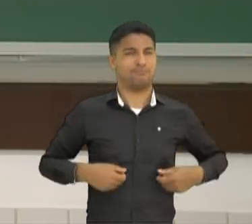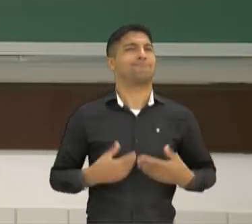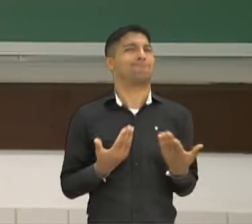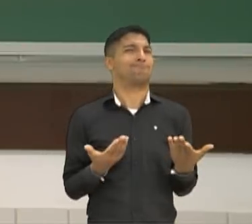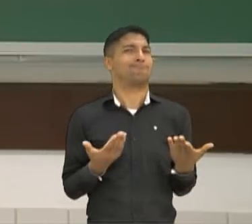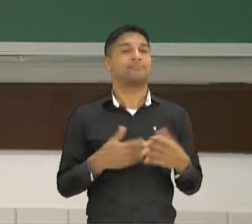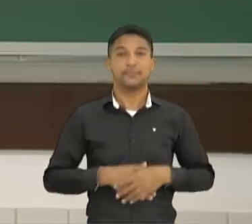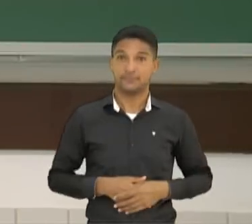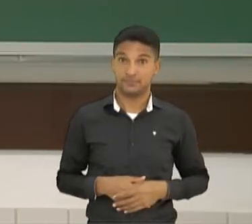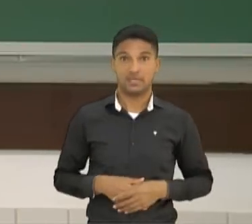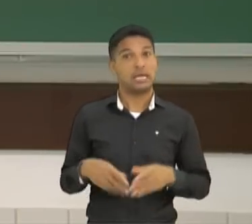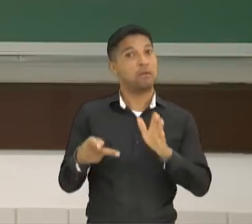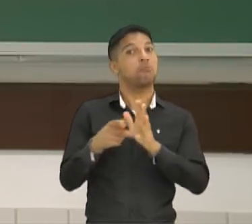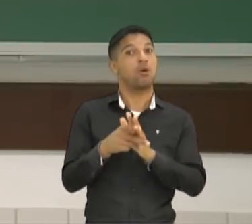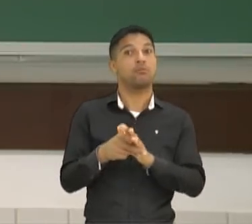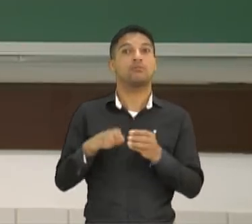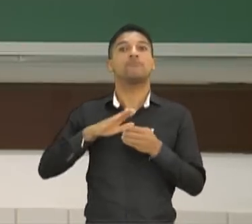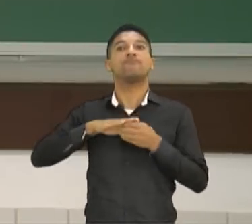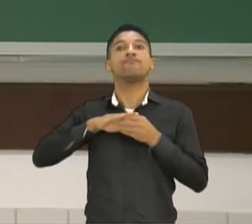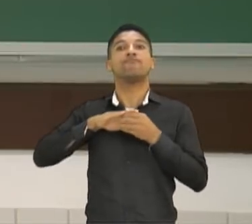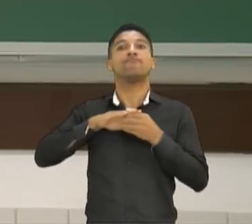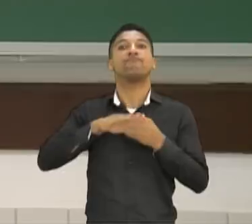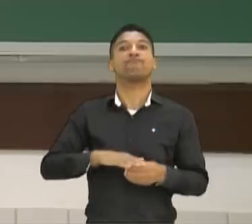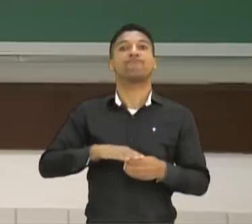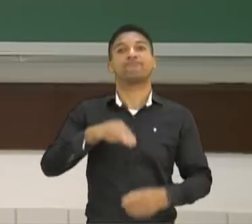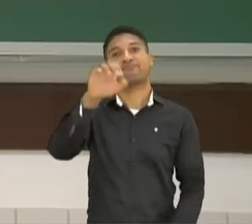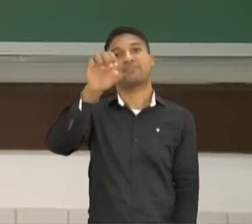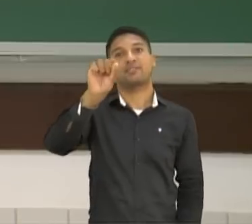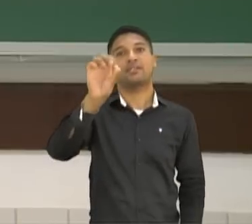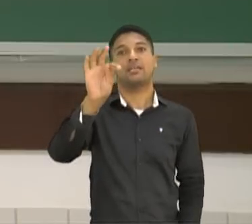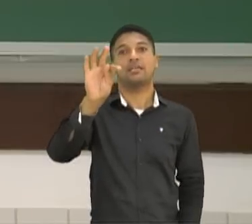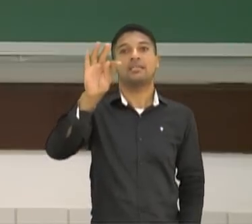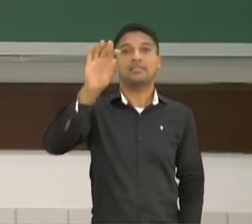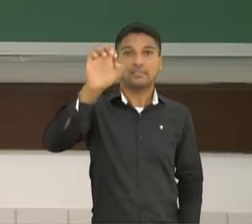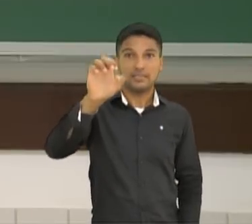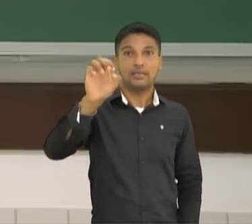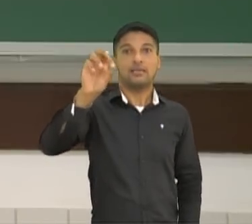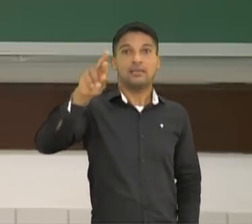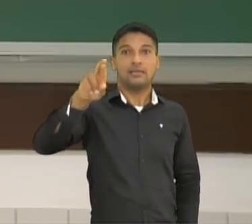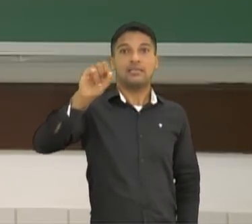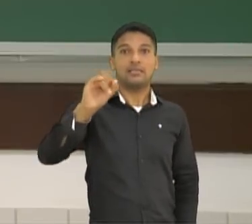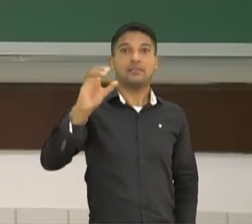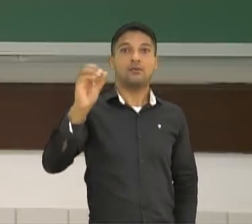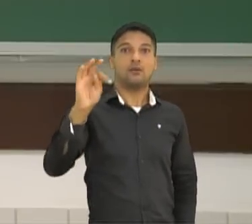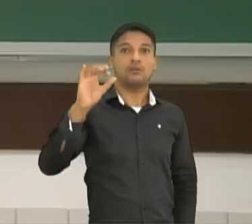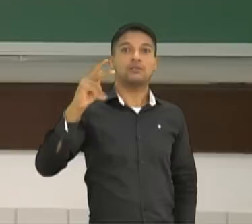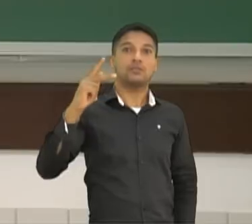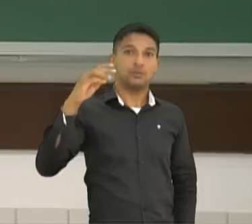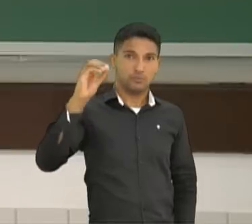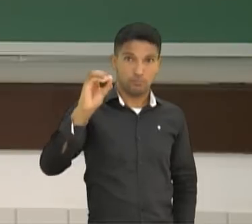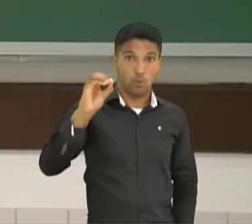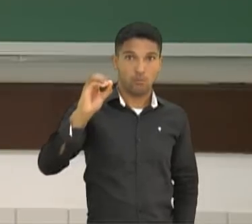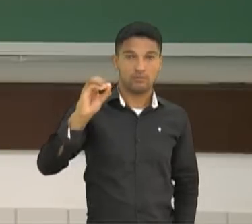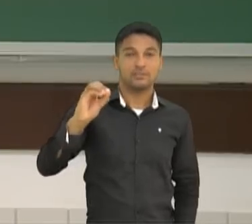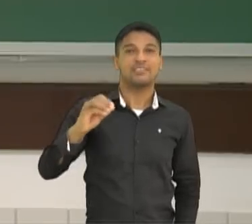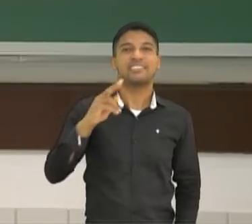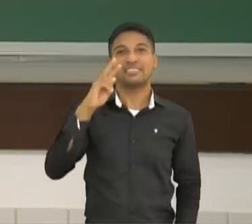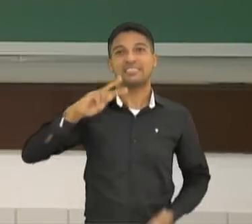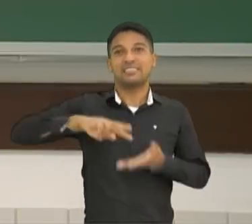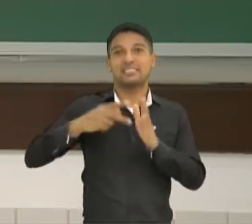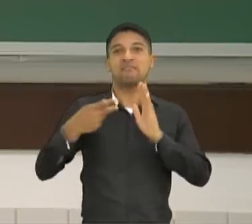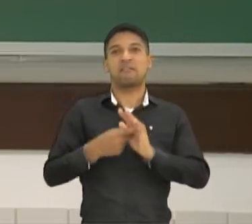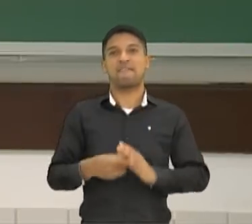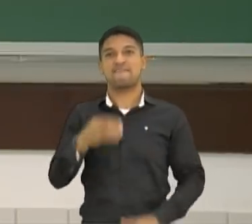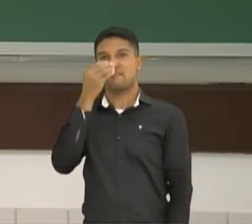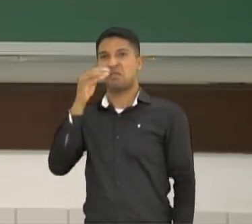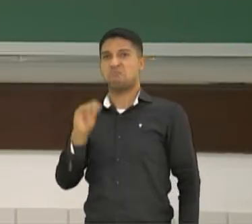muita reflexão. Tá? Justifique por que o azul é de menino e o rosa é de menina. Então, nós temos dificuldade em estabelecer